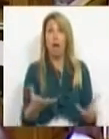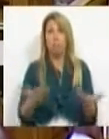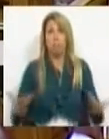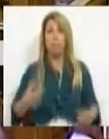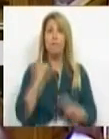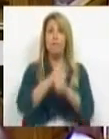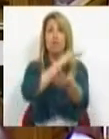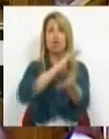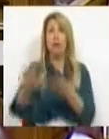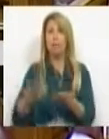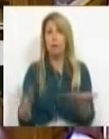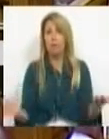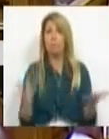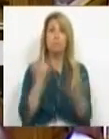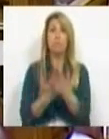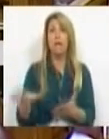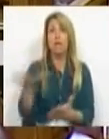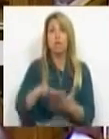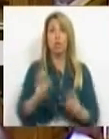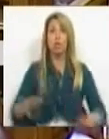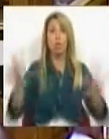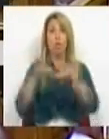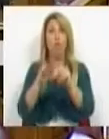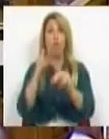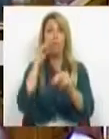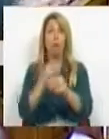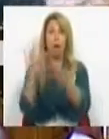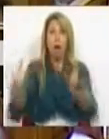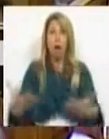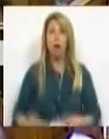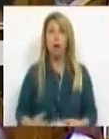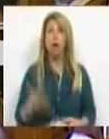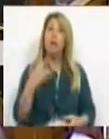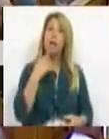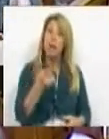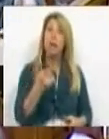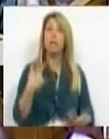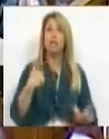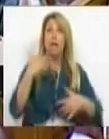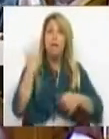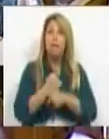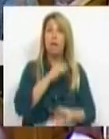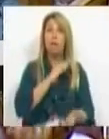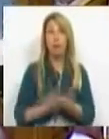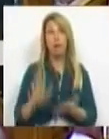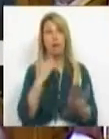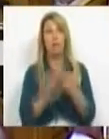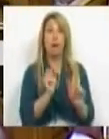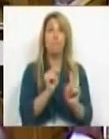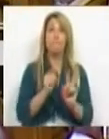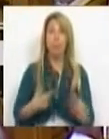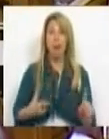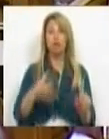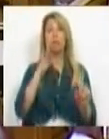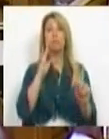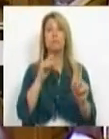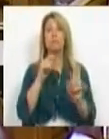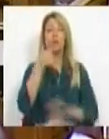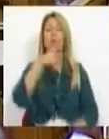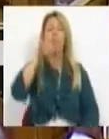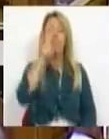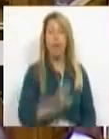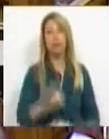contribuíram para a situação do novo banco atual, ou seja, em nada contribuíram para que o BES tivesse tido o desfecho que teve e para que o Estado